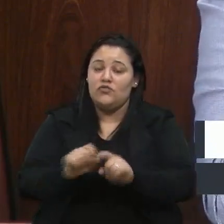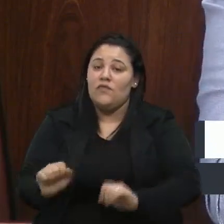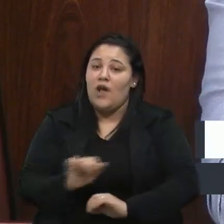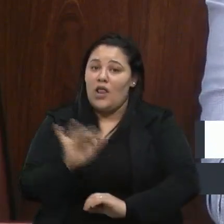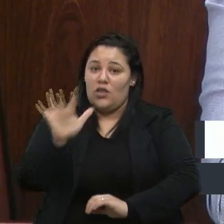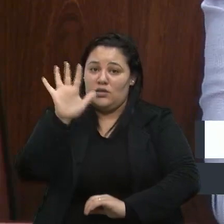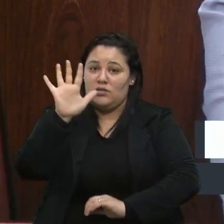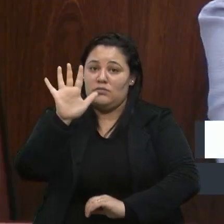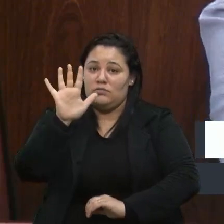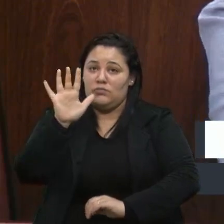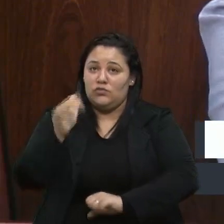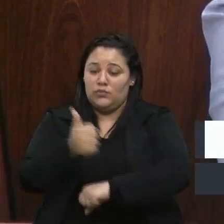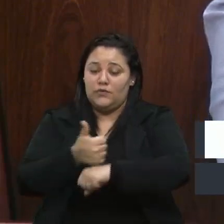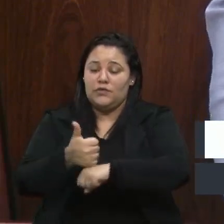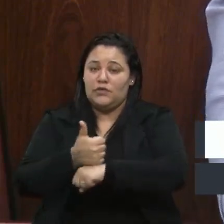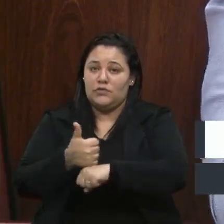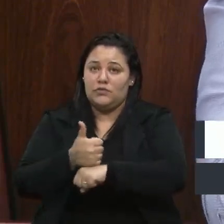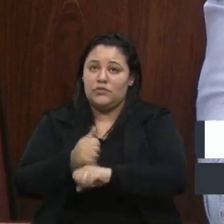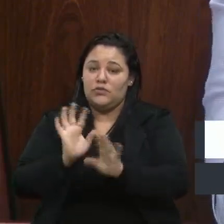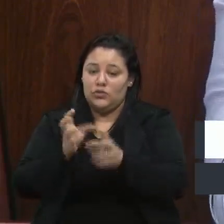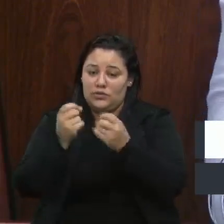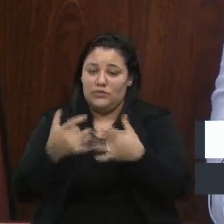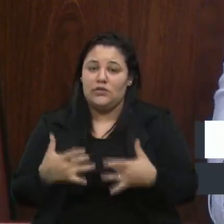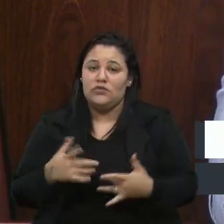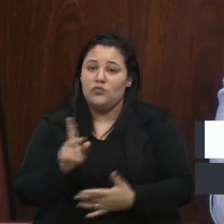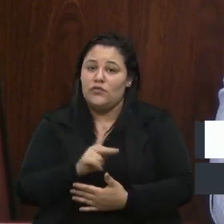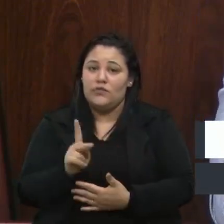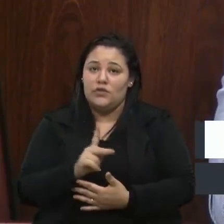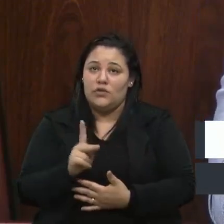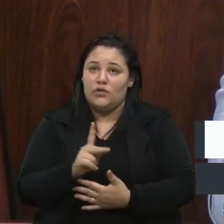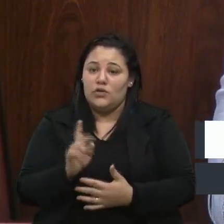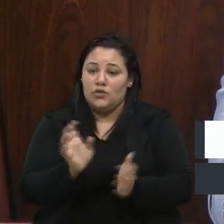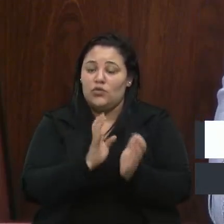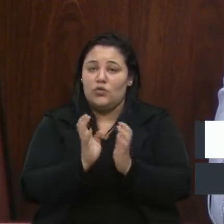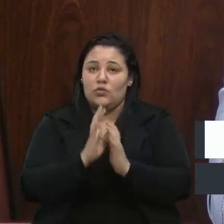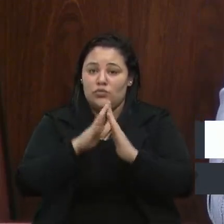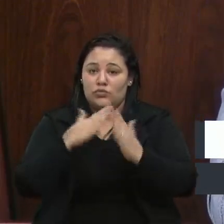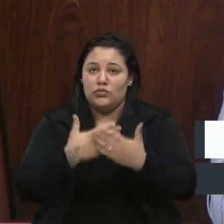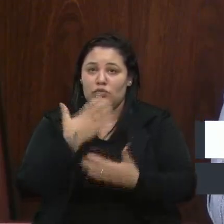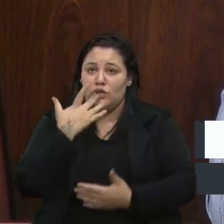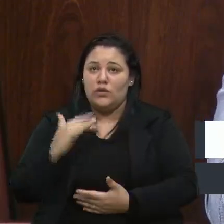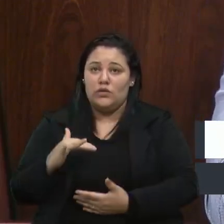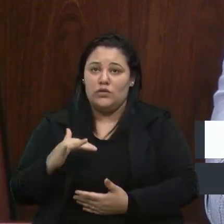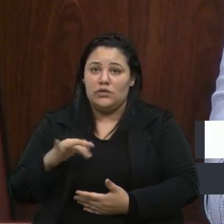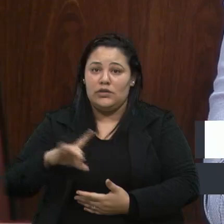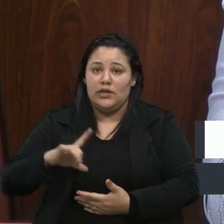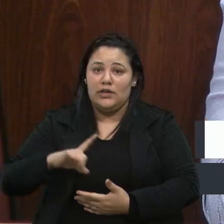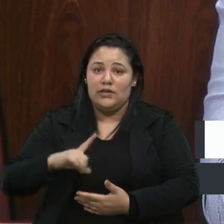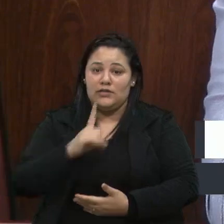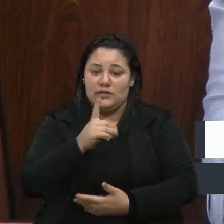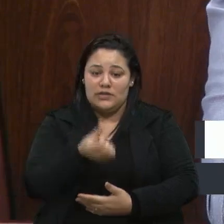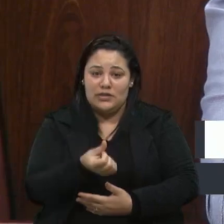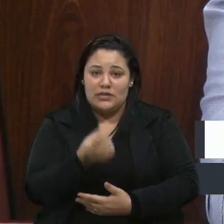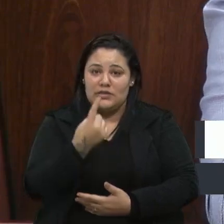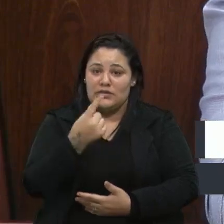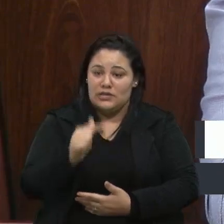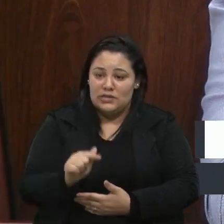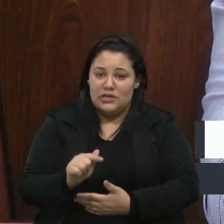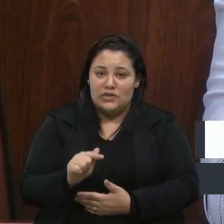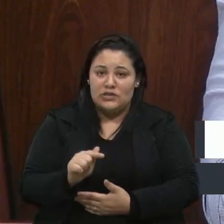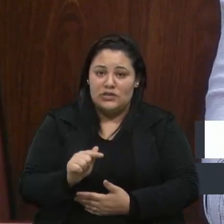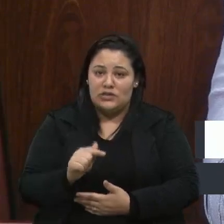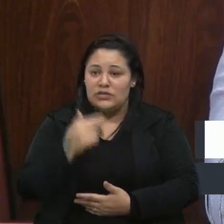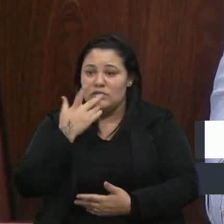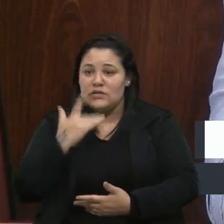dessas trabalhadoras. Eu já trouxe relato aqui de prof em turma de escola de educação infantil com 16, 17, pequeno aí,